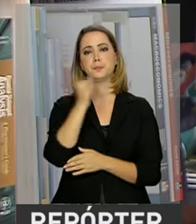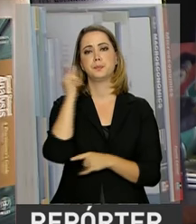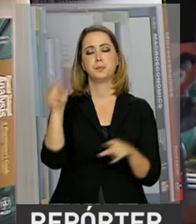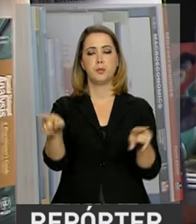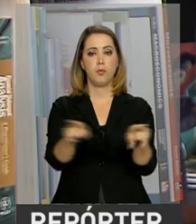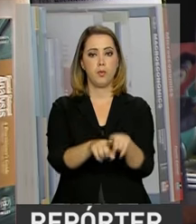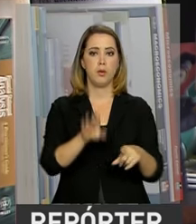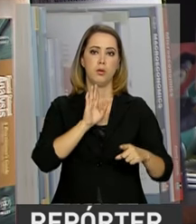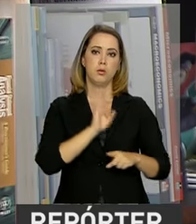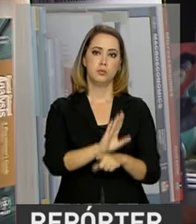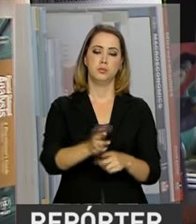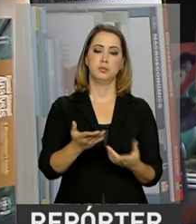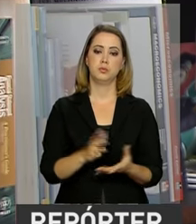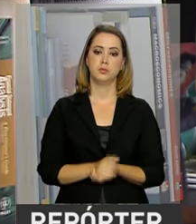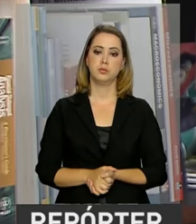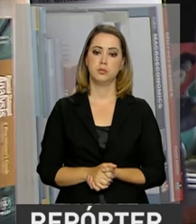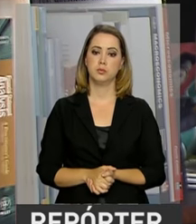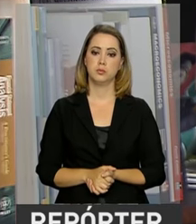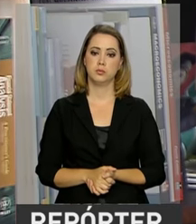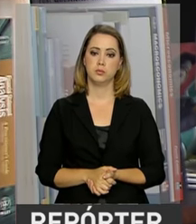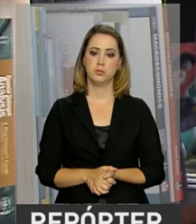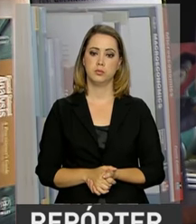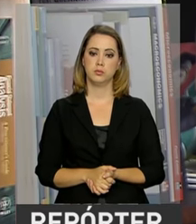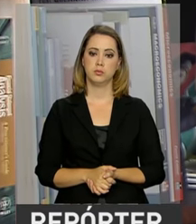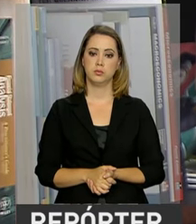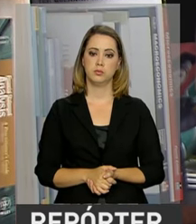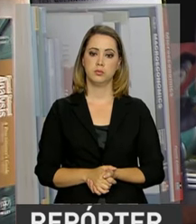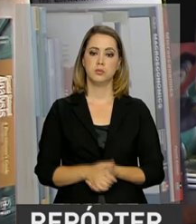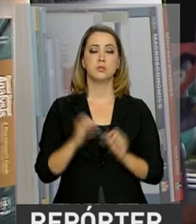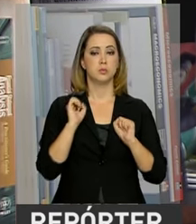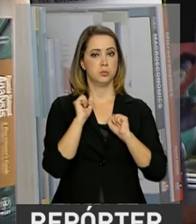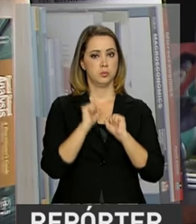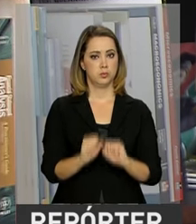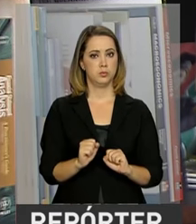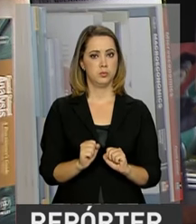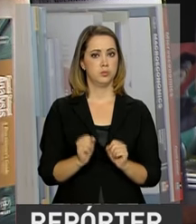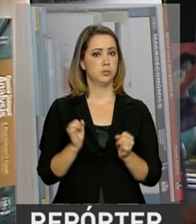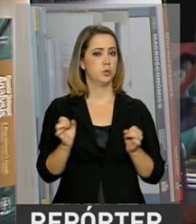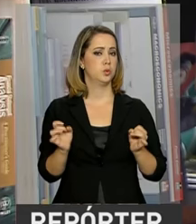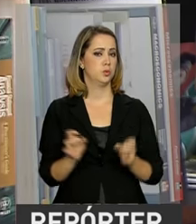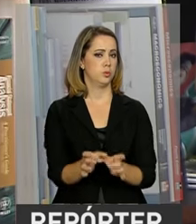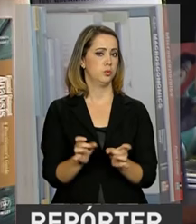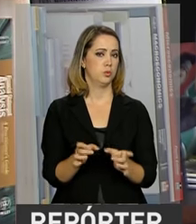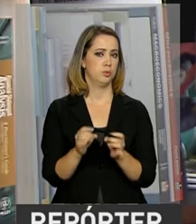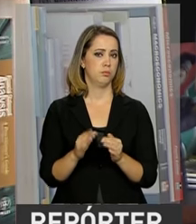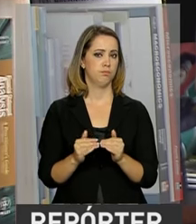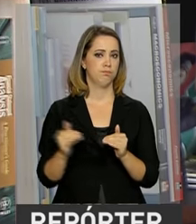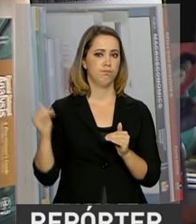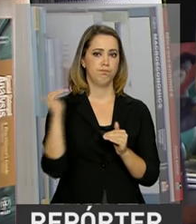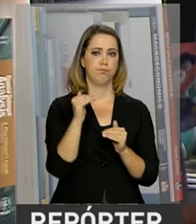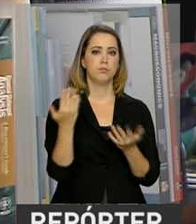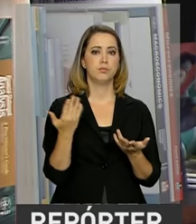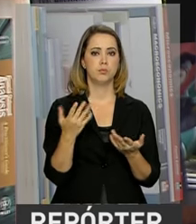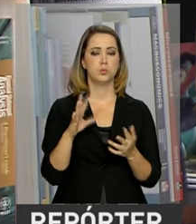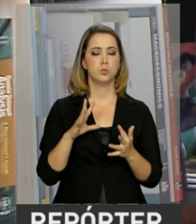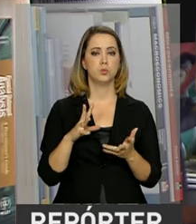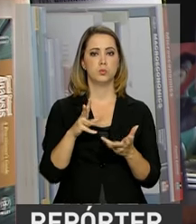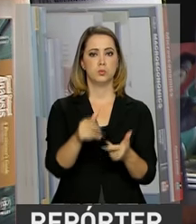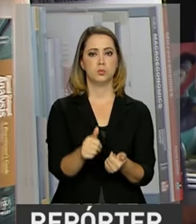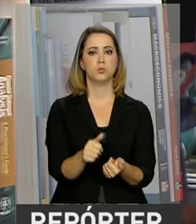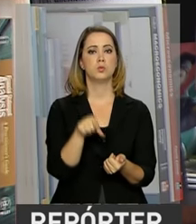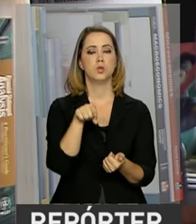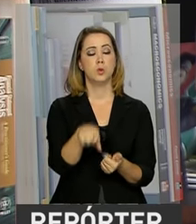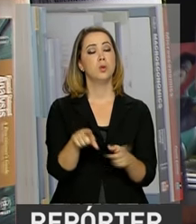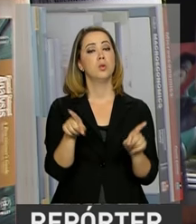também pode ajudar a possibilitando um financiamento externo maior tudo isso esses